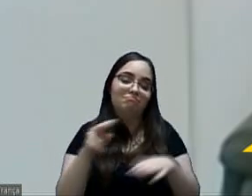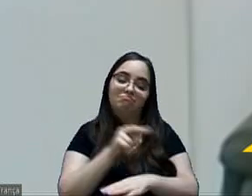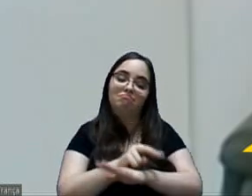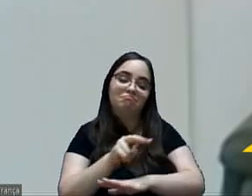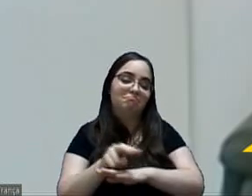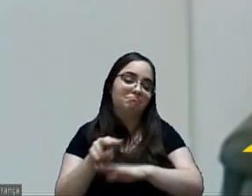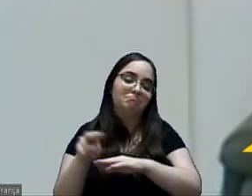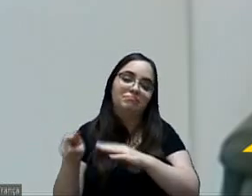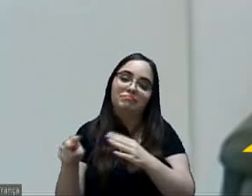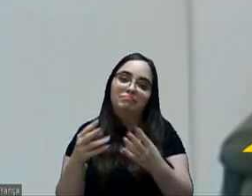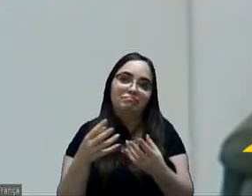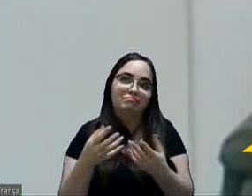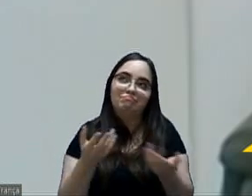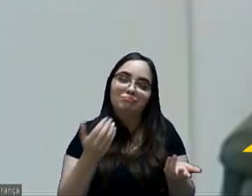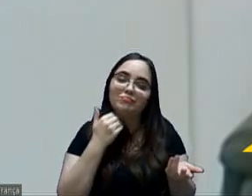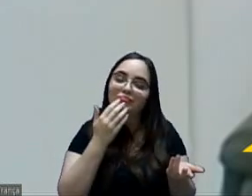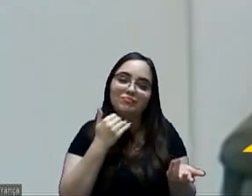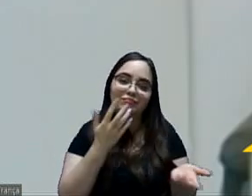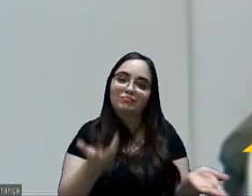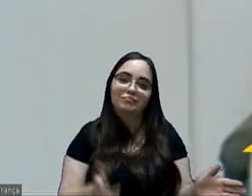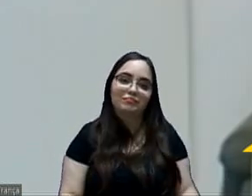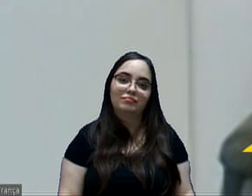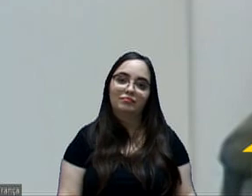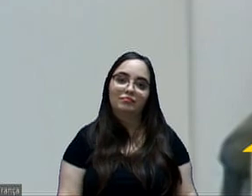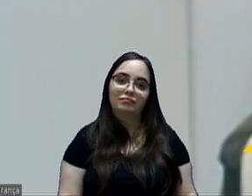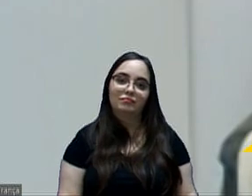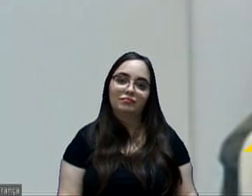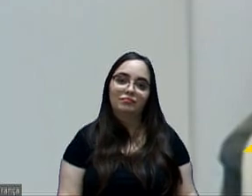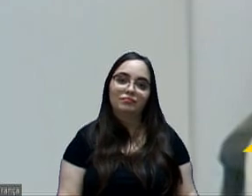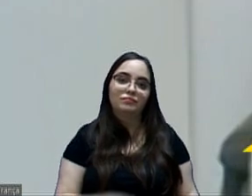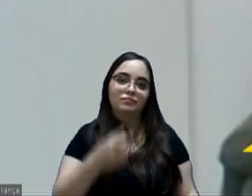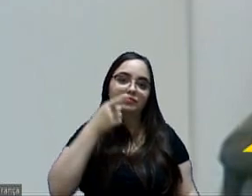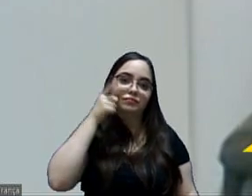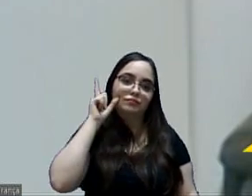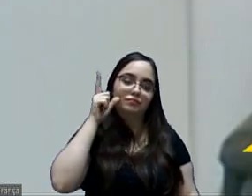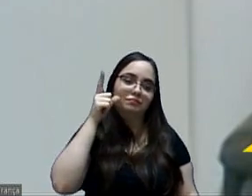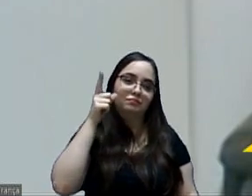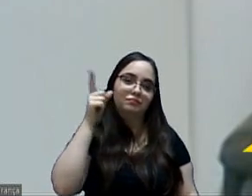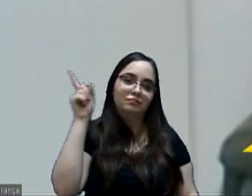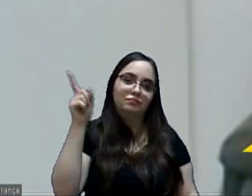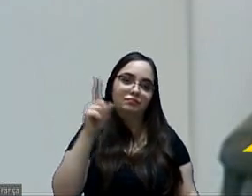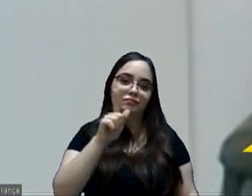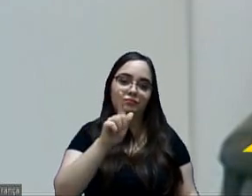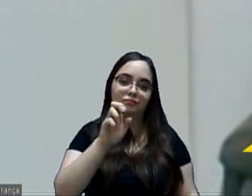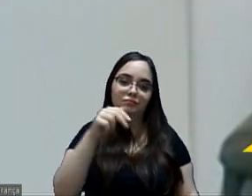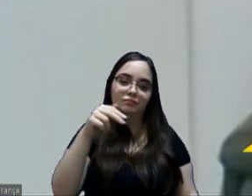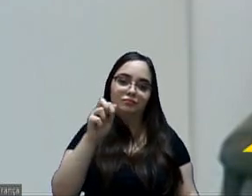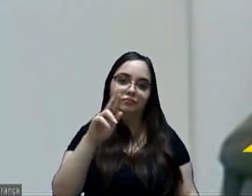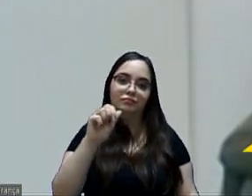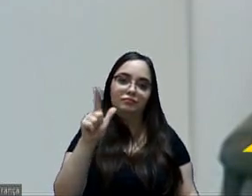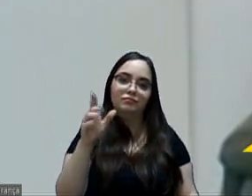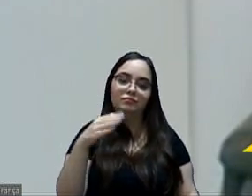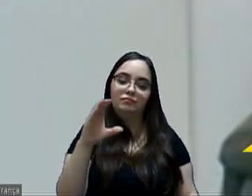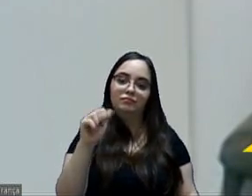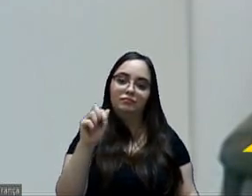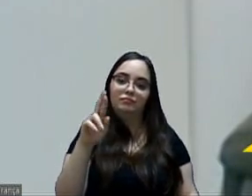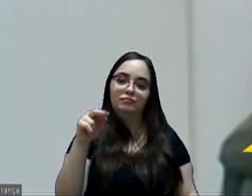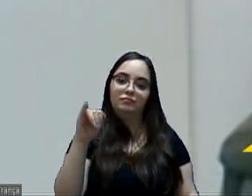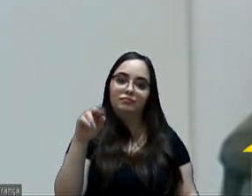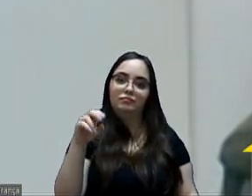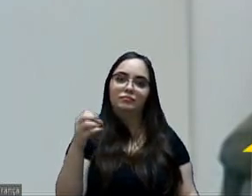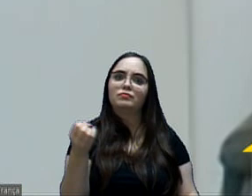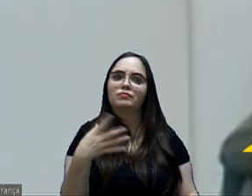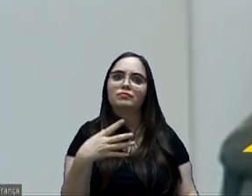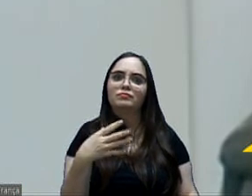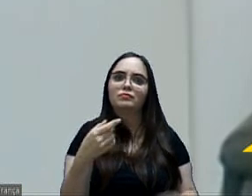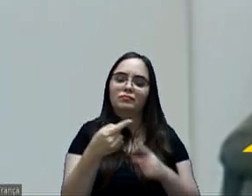conta. Abriu-se os leitos ontem, antes de ontem, lá no João Carneiro, já está lotado. Abriu-se faz uma semana, o